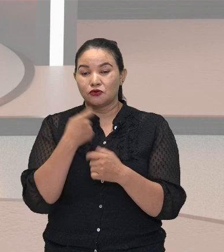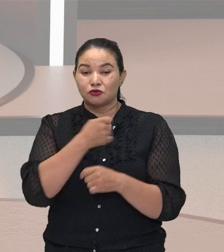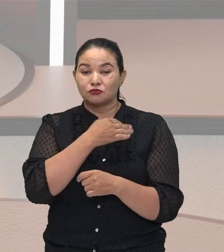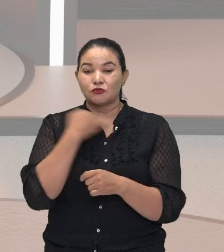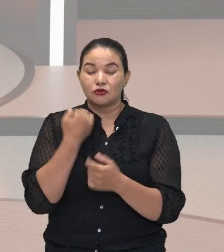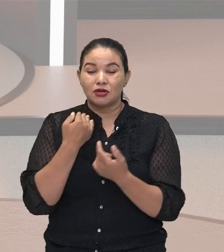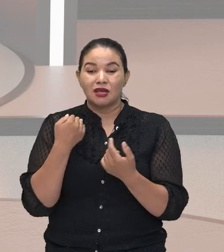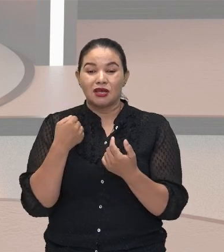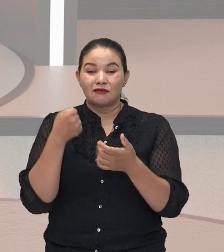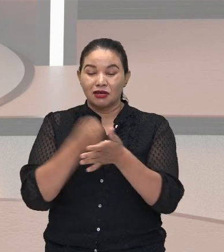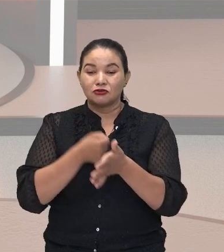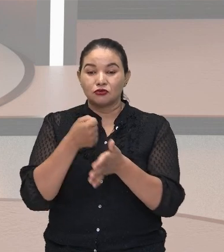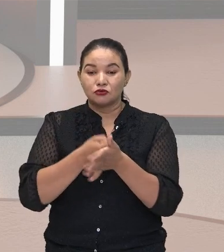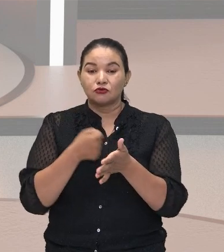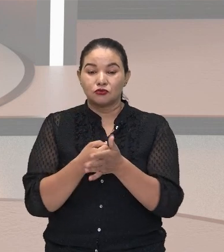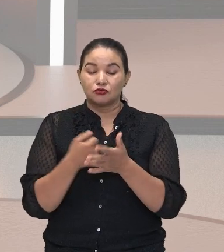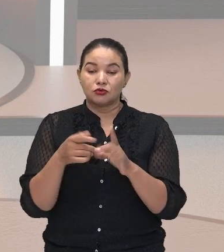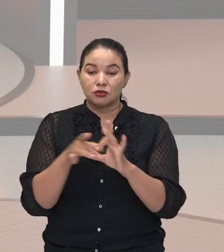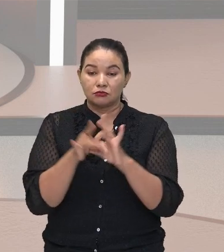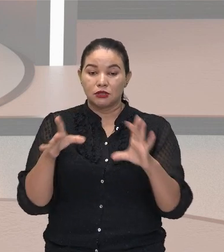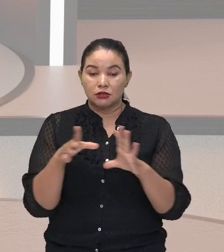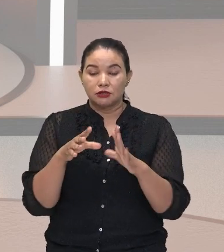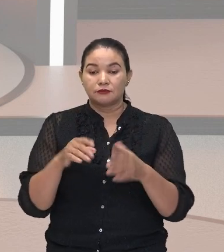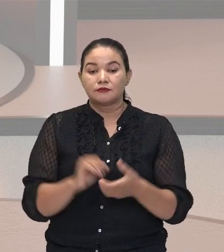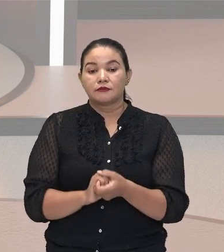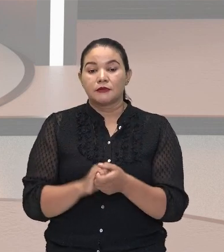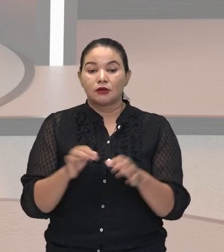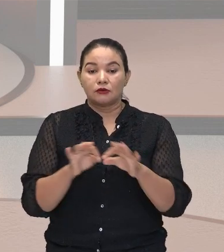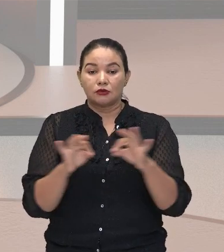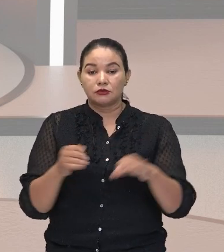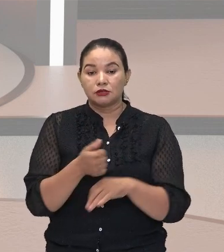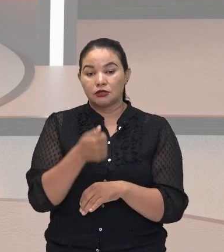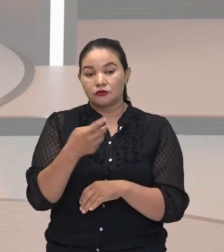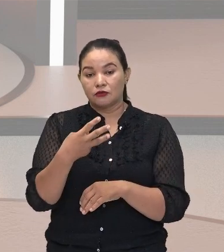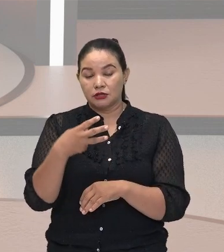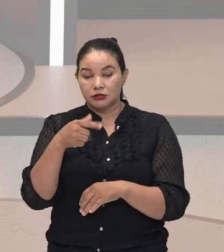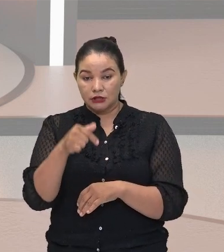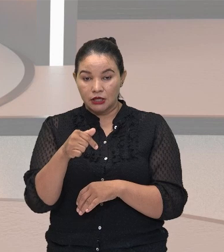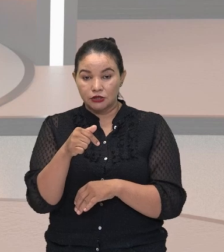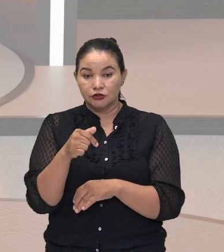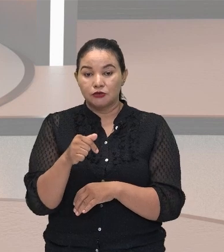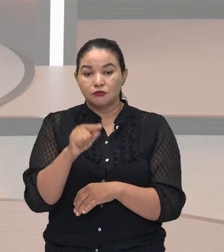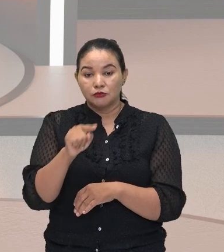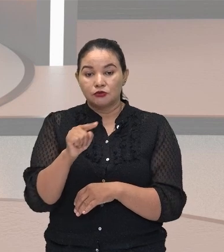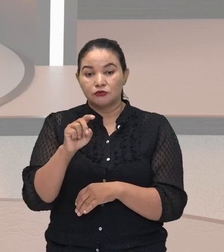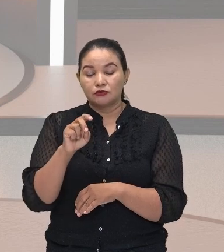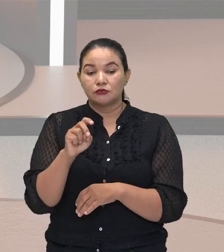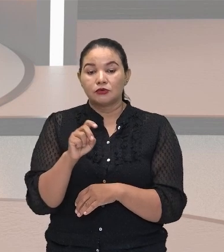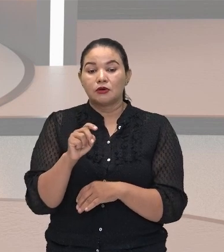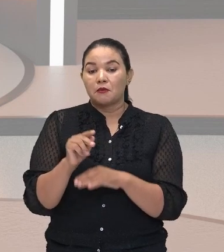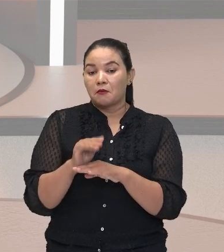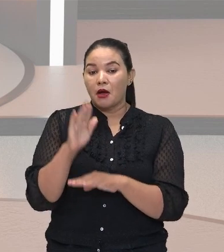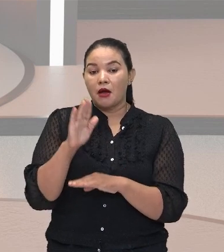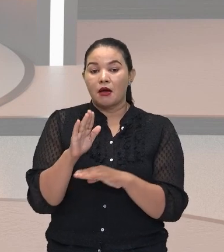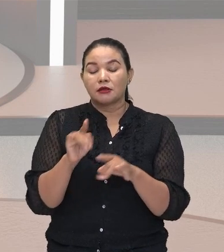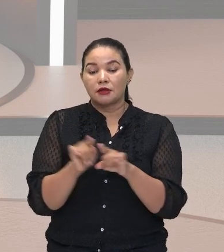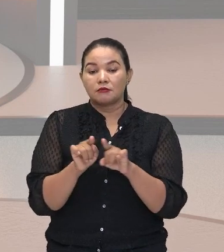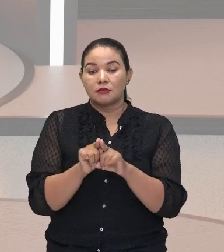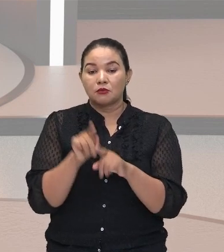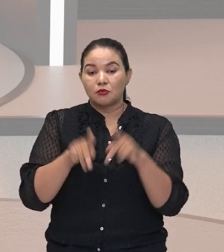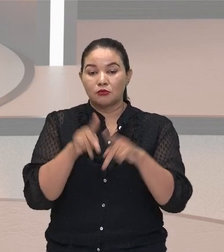Uma extensão de pouco mais de 147 mil km² e uma população pouco superior a